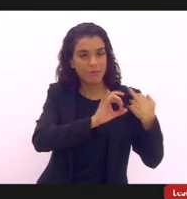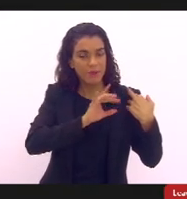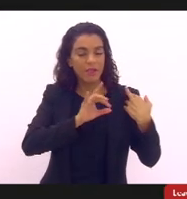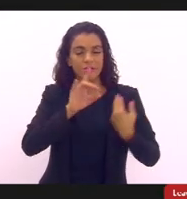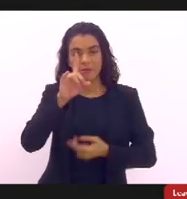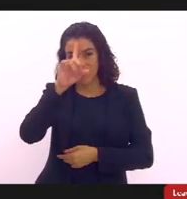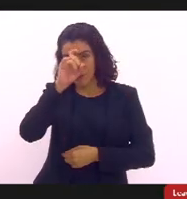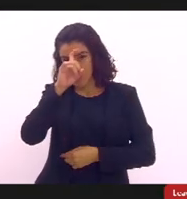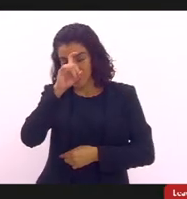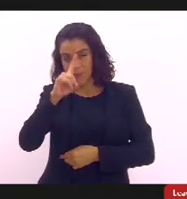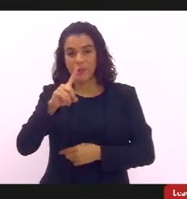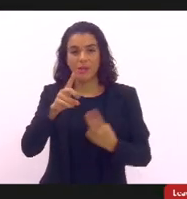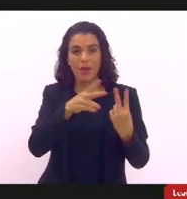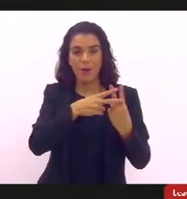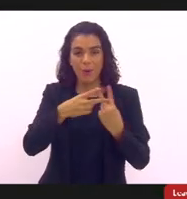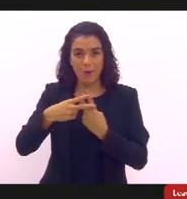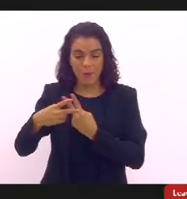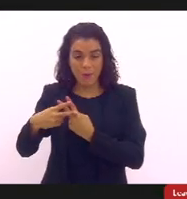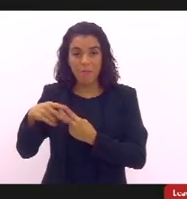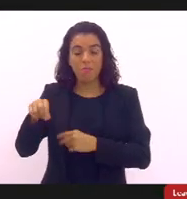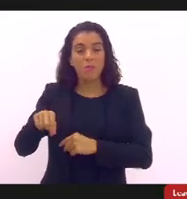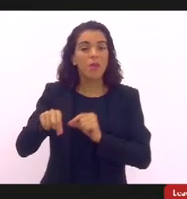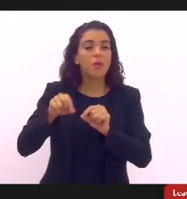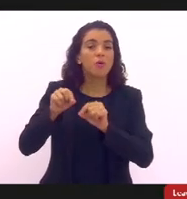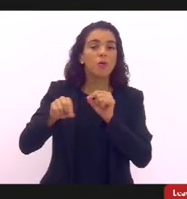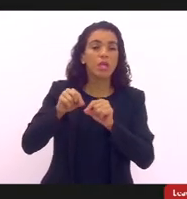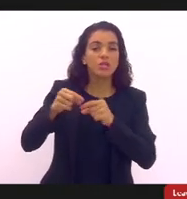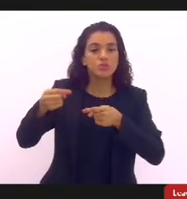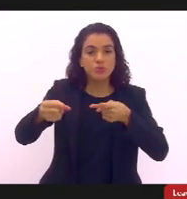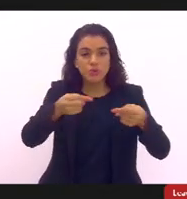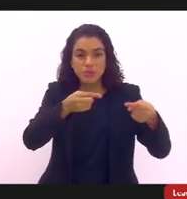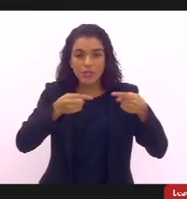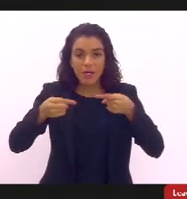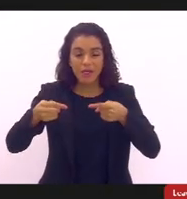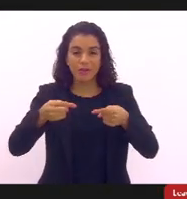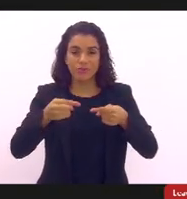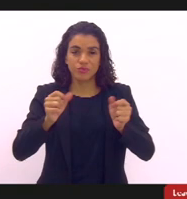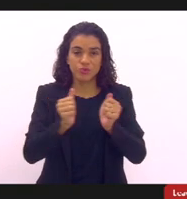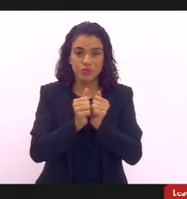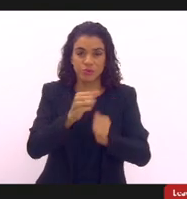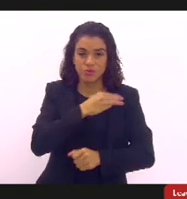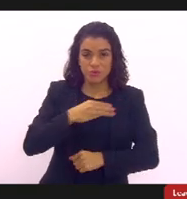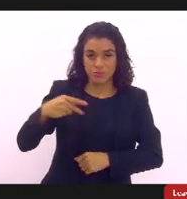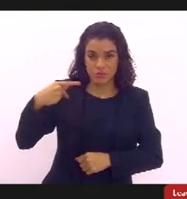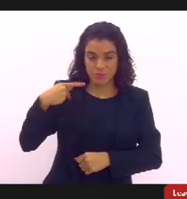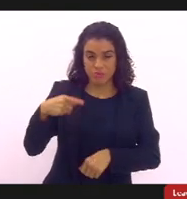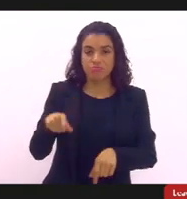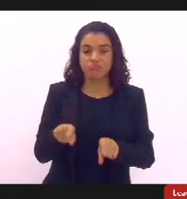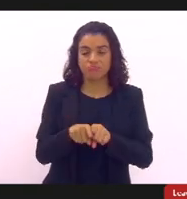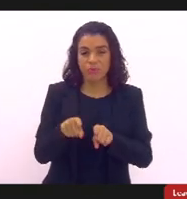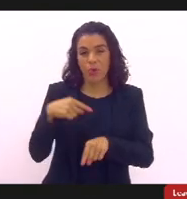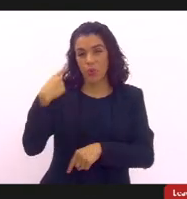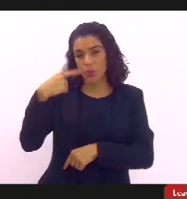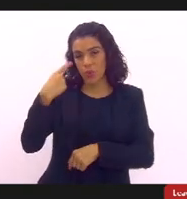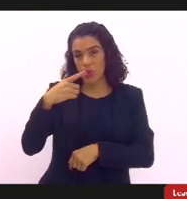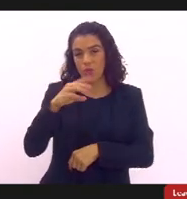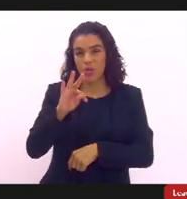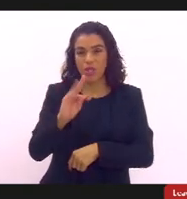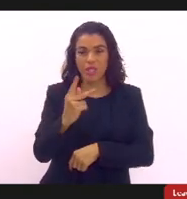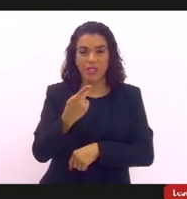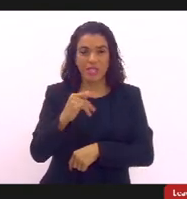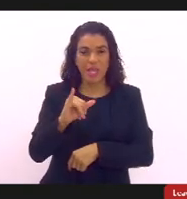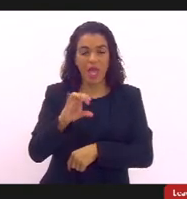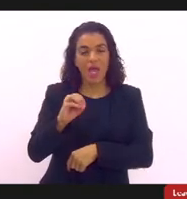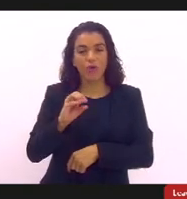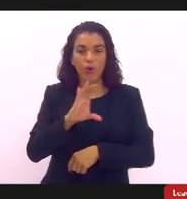penal... Né, são discussões que estão sendo feitas com o Ministério Público, né, o doutor Tiago aí